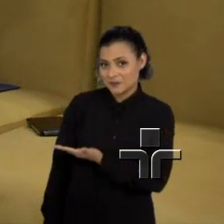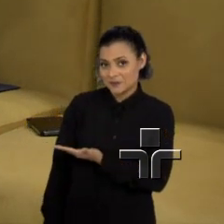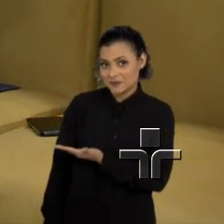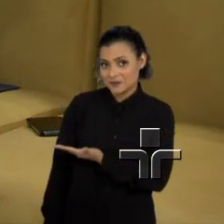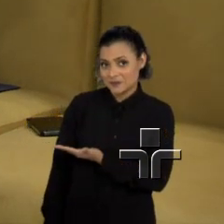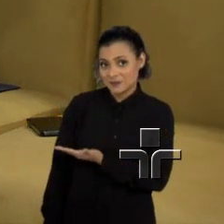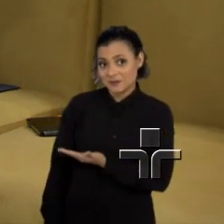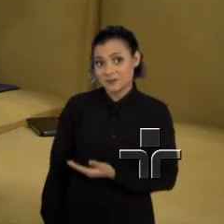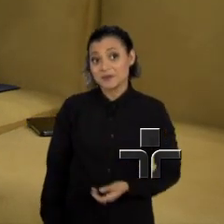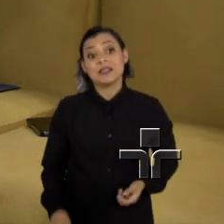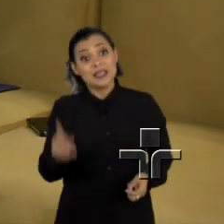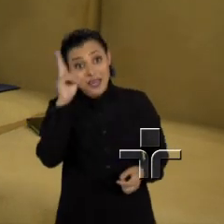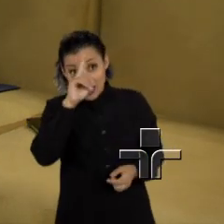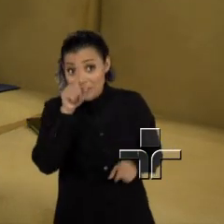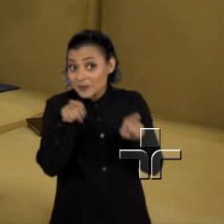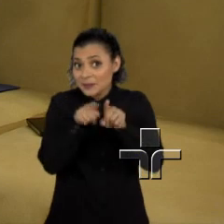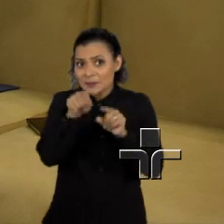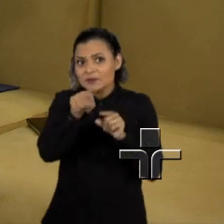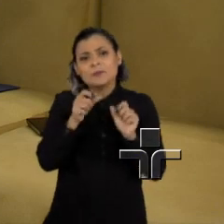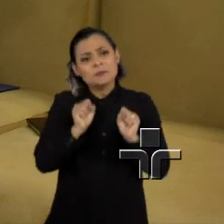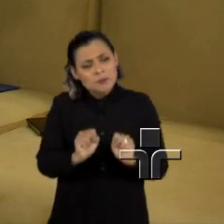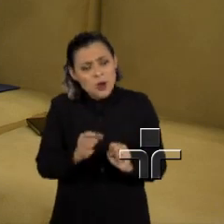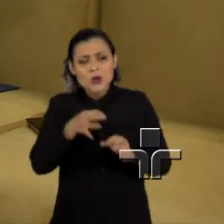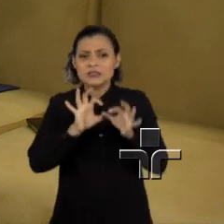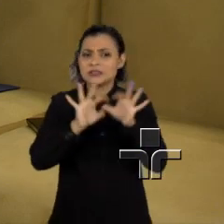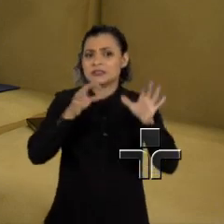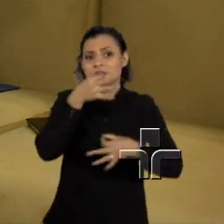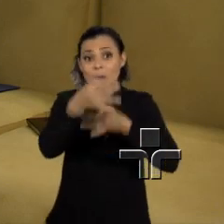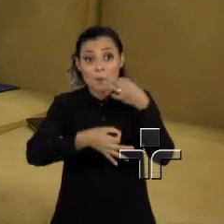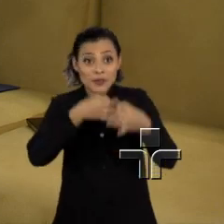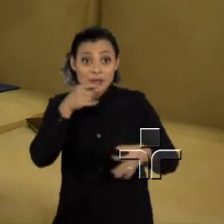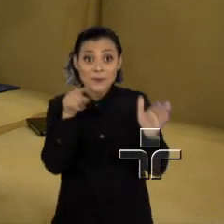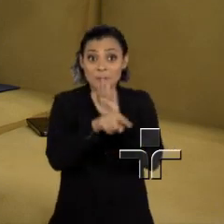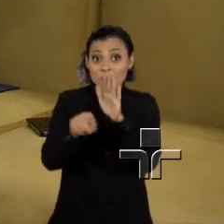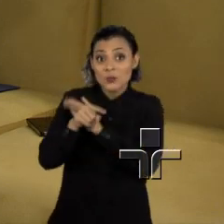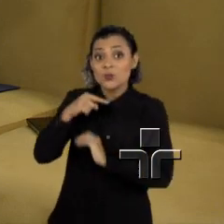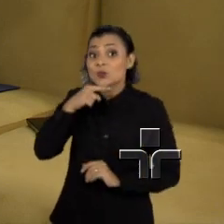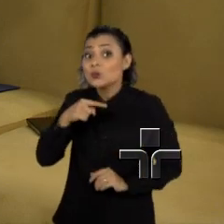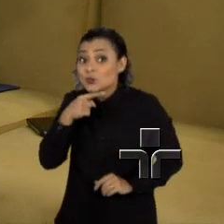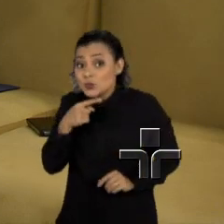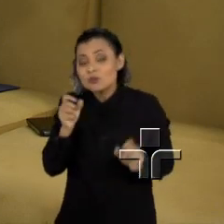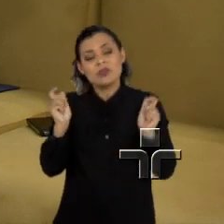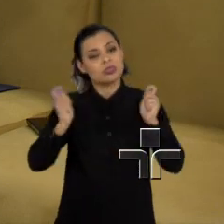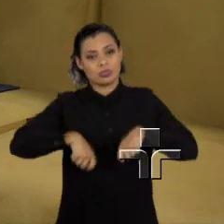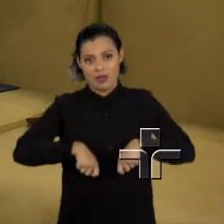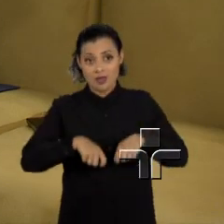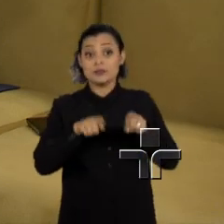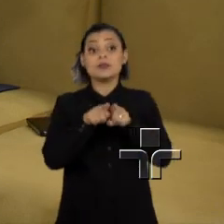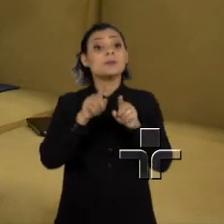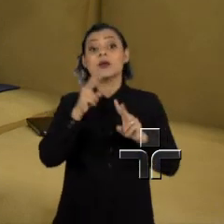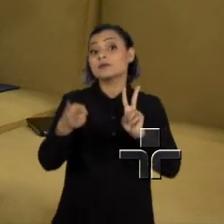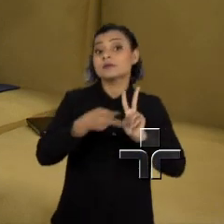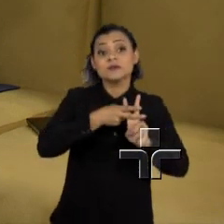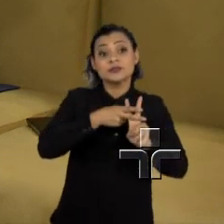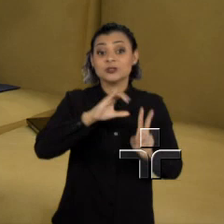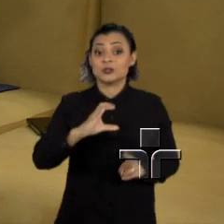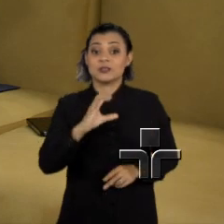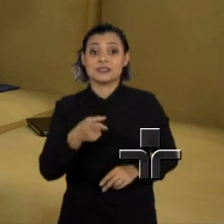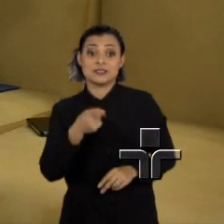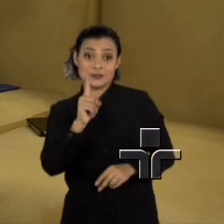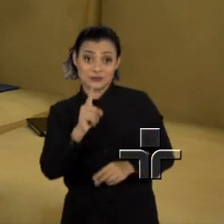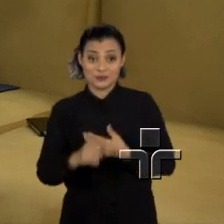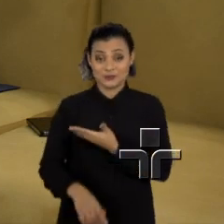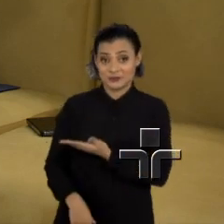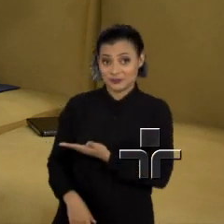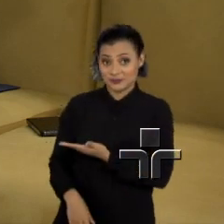@jornal_cultura. É isso aí. Lembrando que você pode participar do programa com as suas perguntas, os seus comentários, usando a hashtag JC1. E